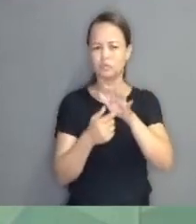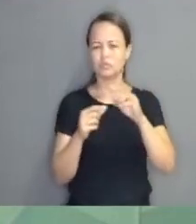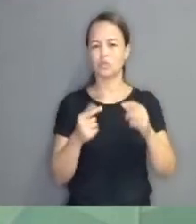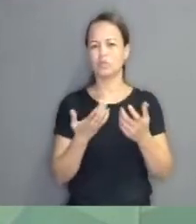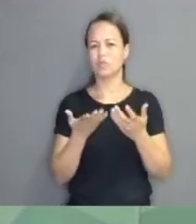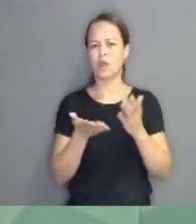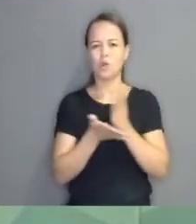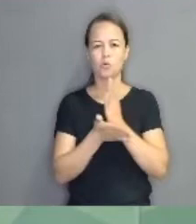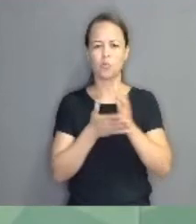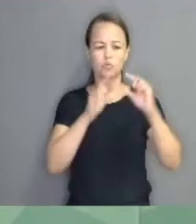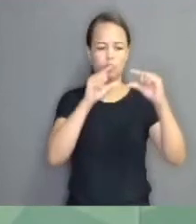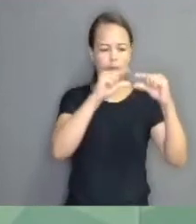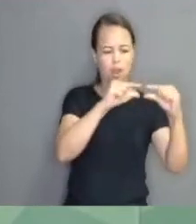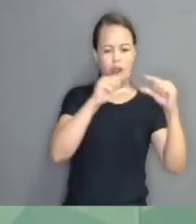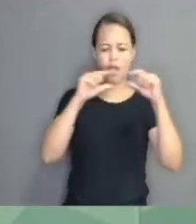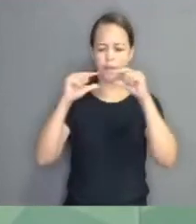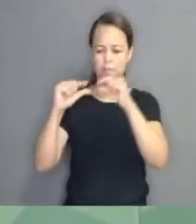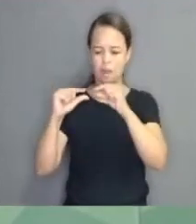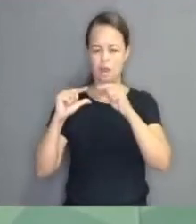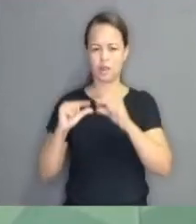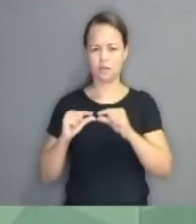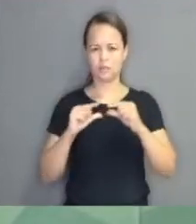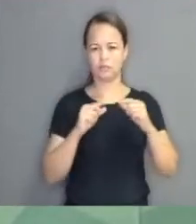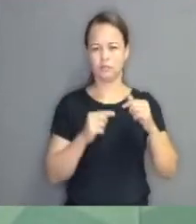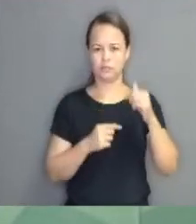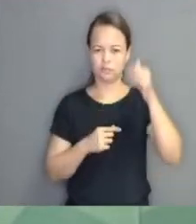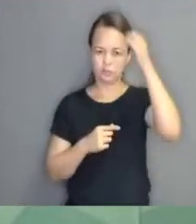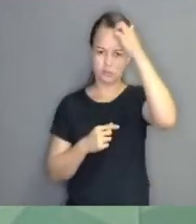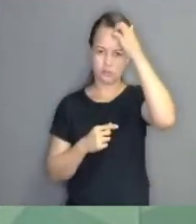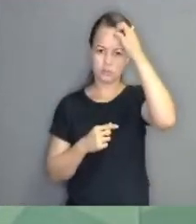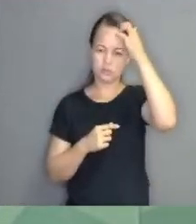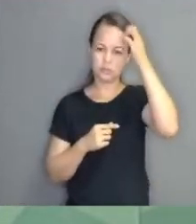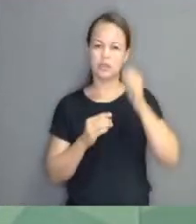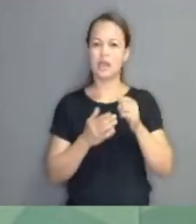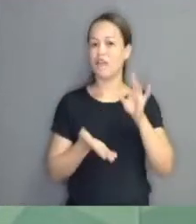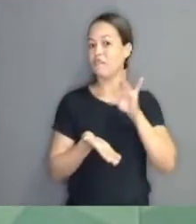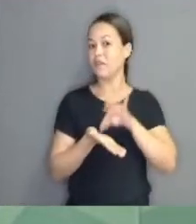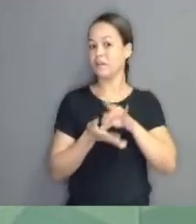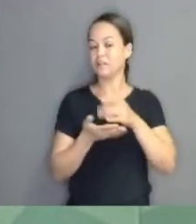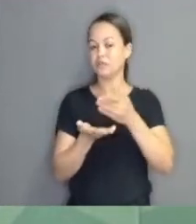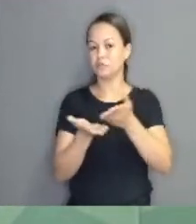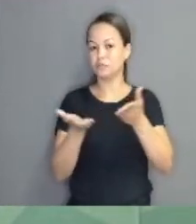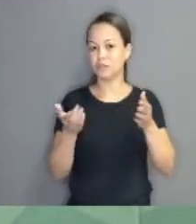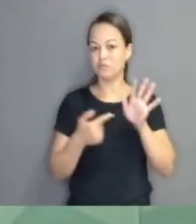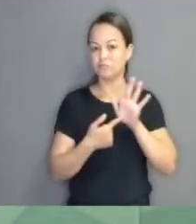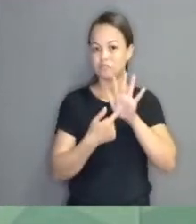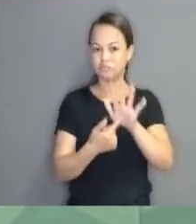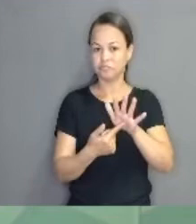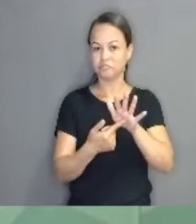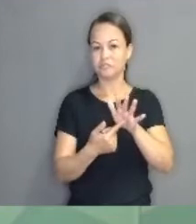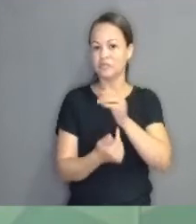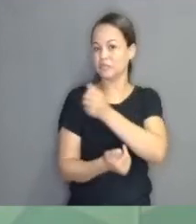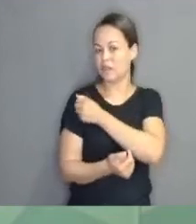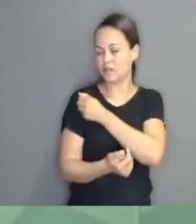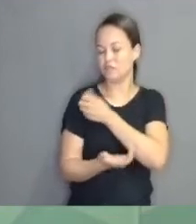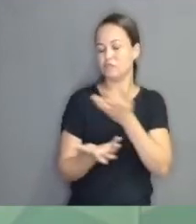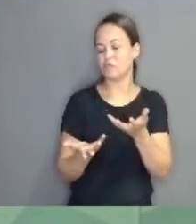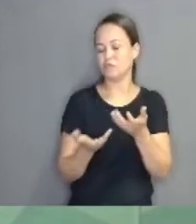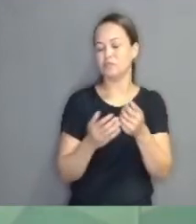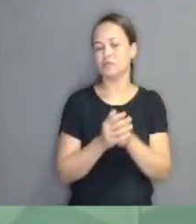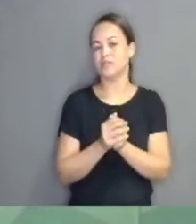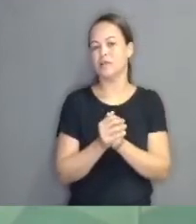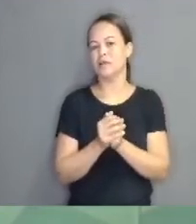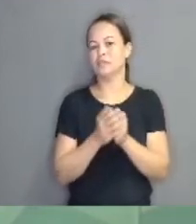vocês alguns pedaços dos de Na verdade eu trouxe para vocês Extratos do